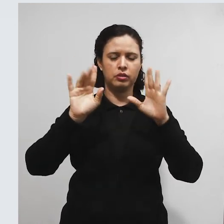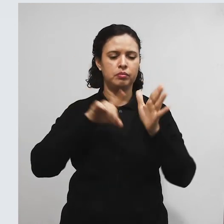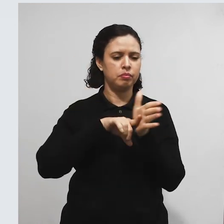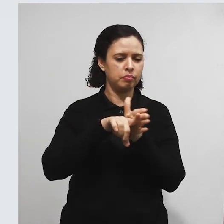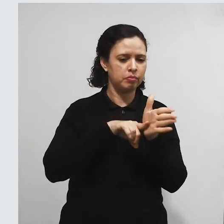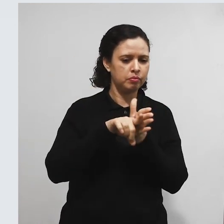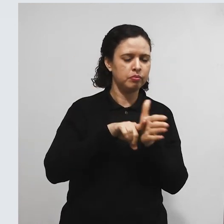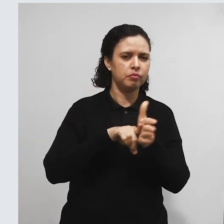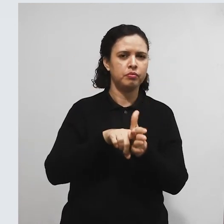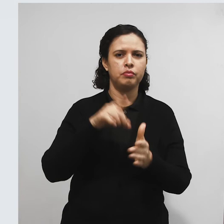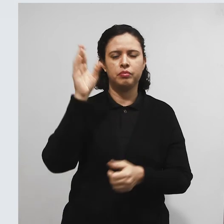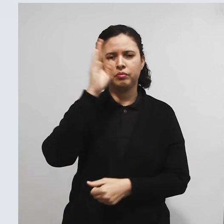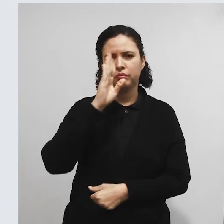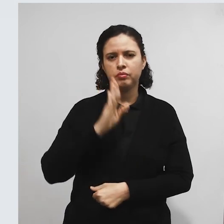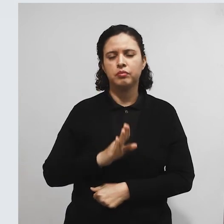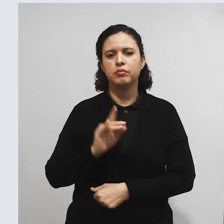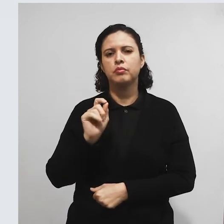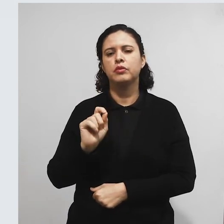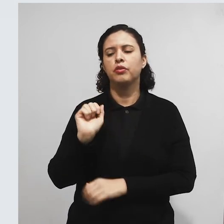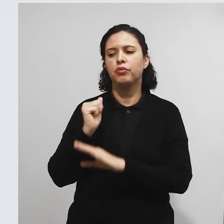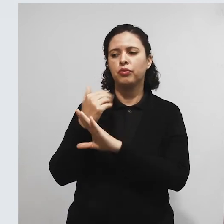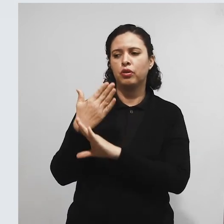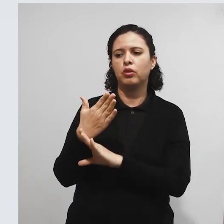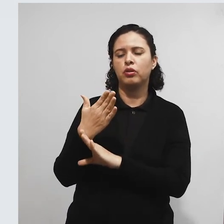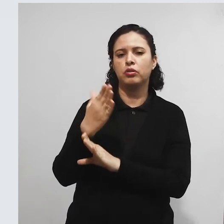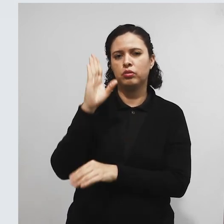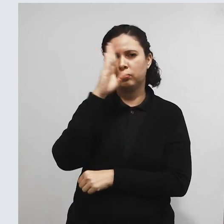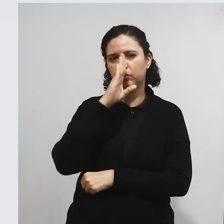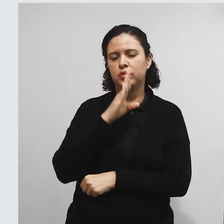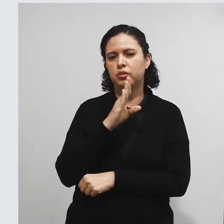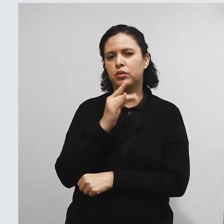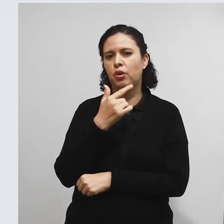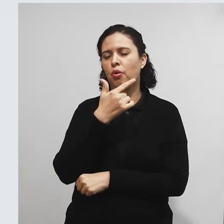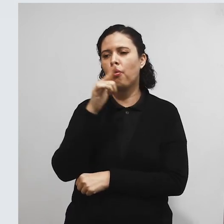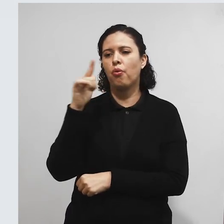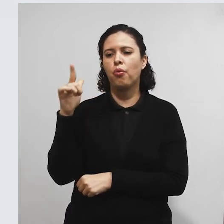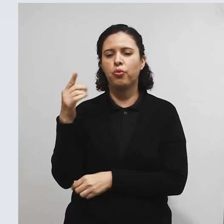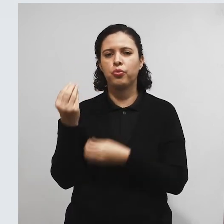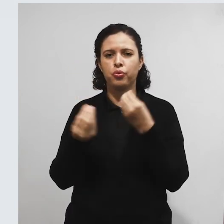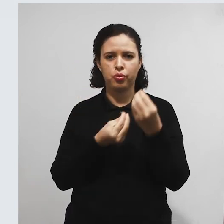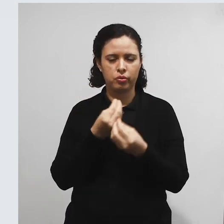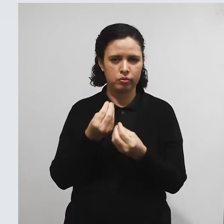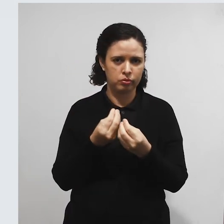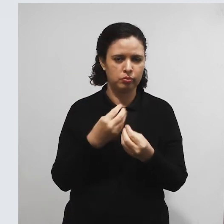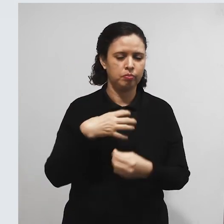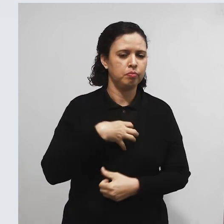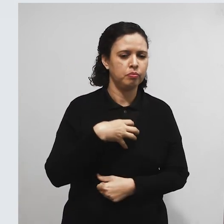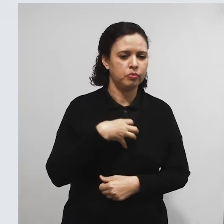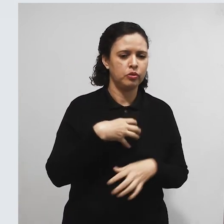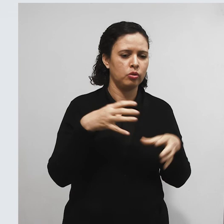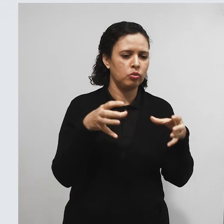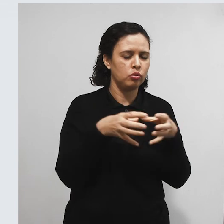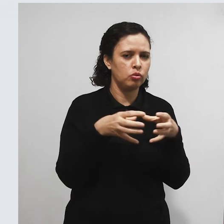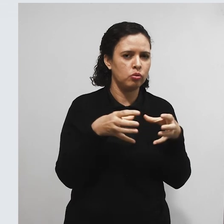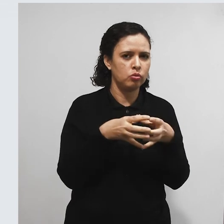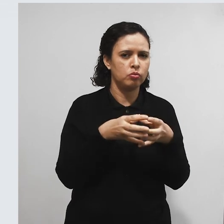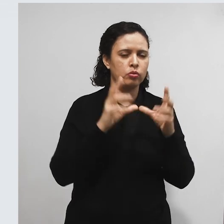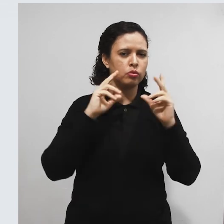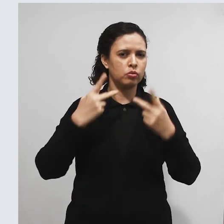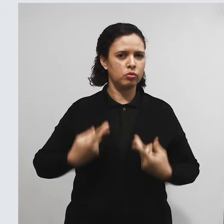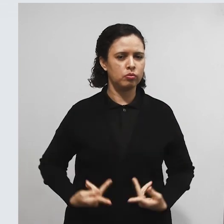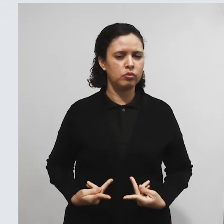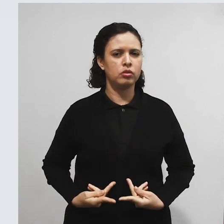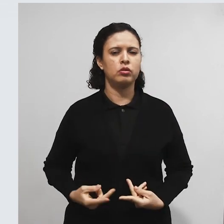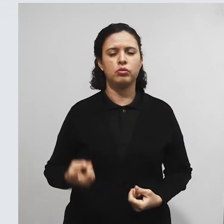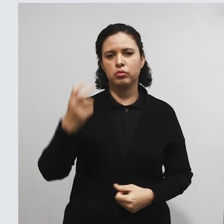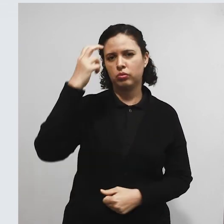pesquisadores brasileiros, pesquisando fora do Brasil outros modos de ser, outros grupos humanos, outras